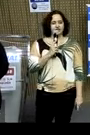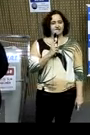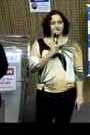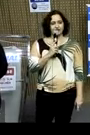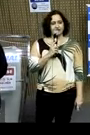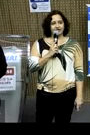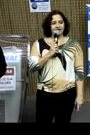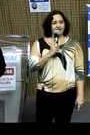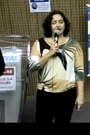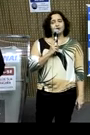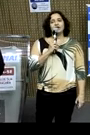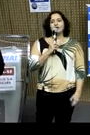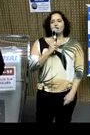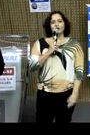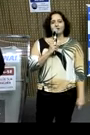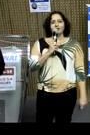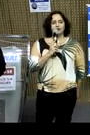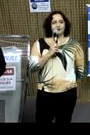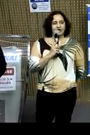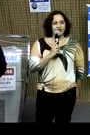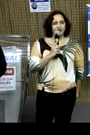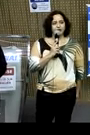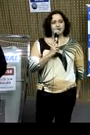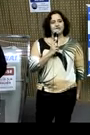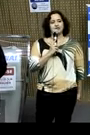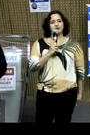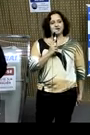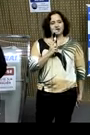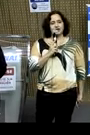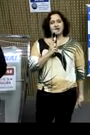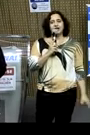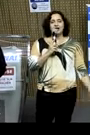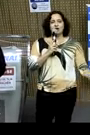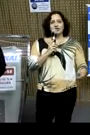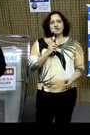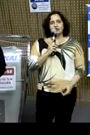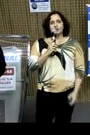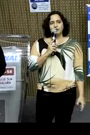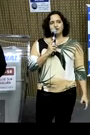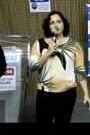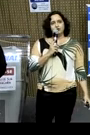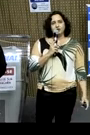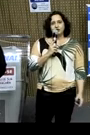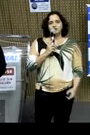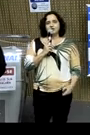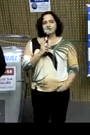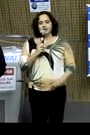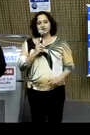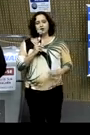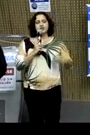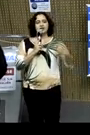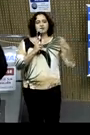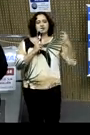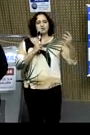na unidade. Então, não foi um período fácil do ano passado para cá. Agora, nesse 2021, quando nós pensamos